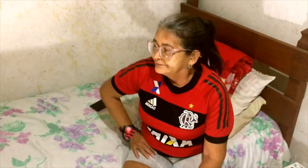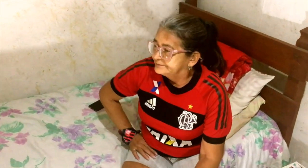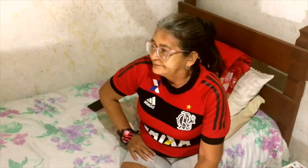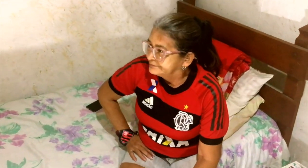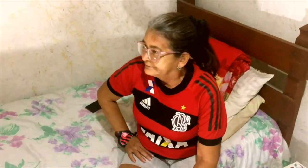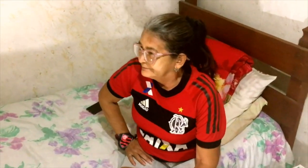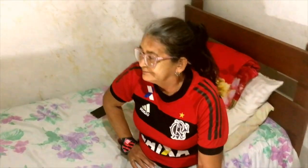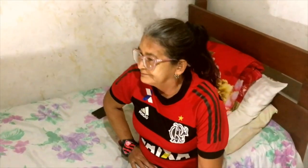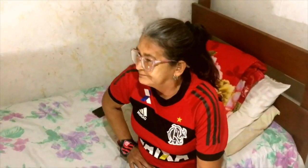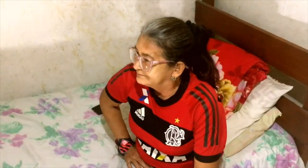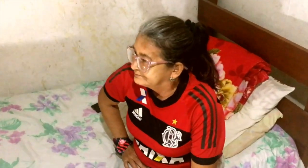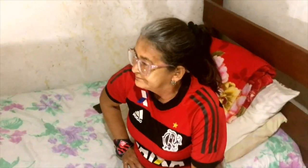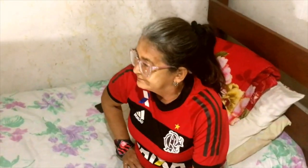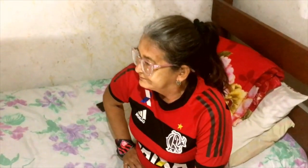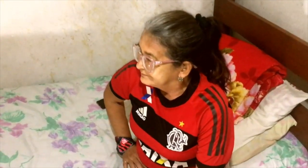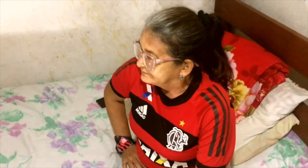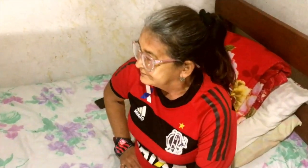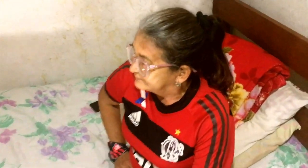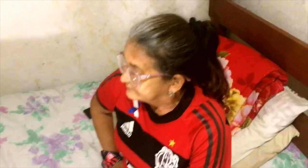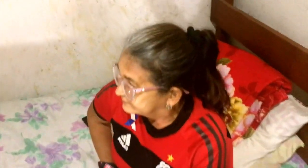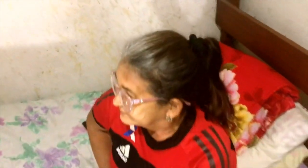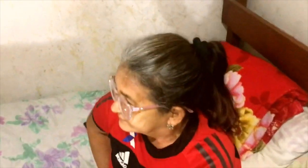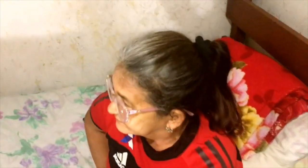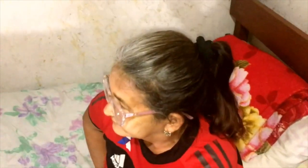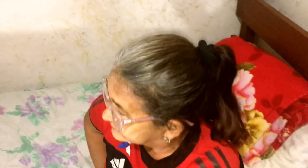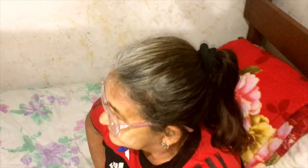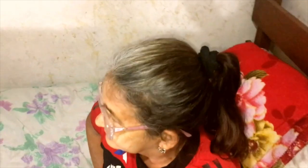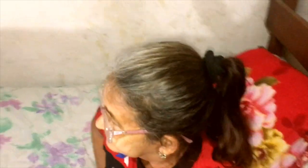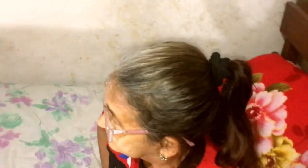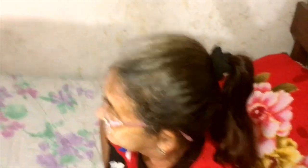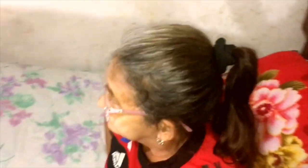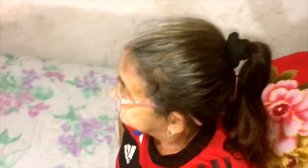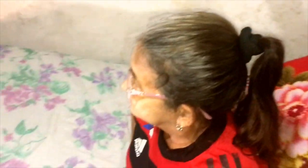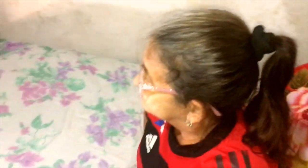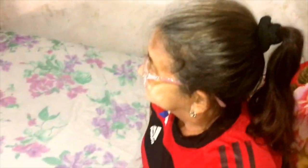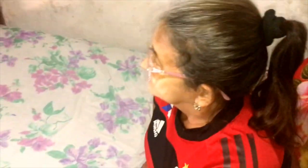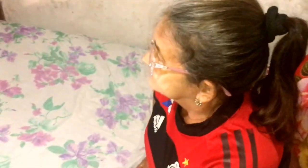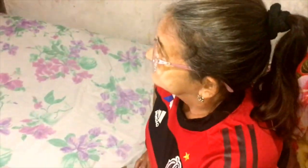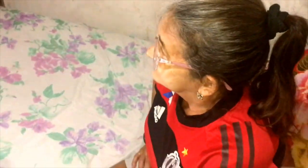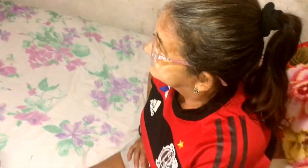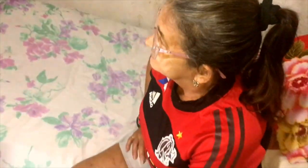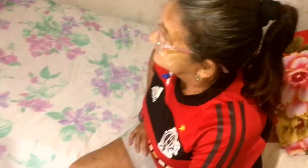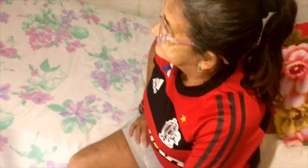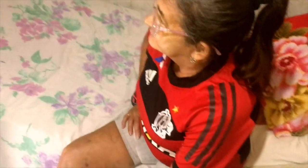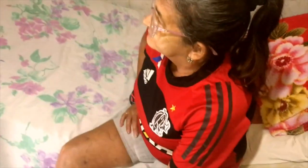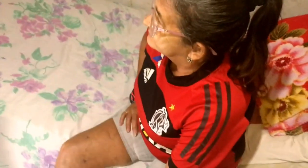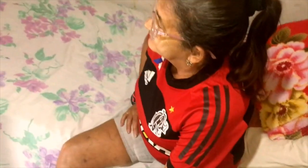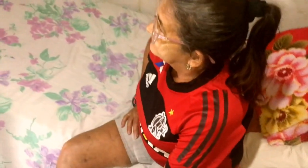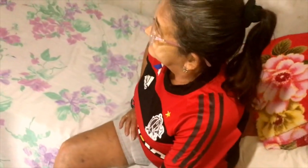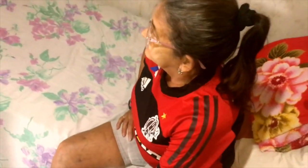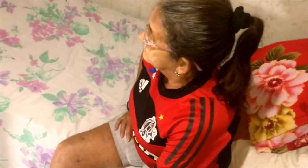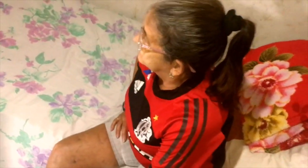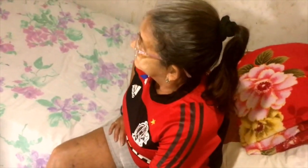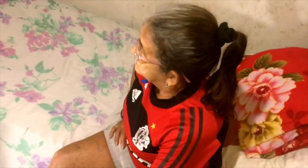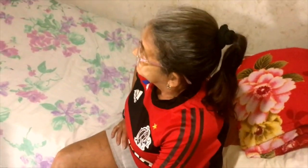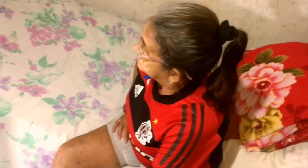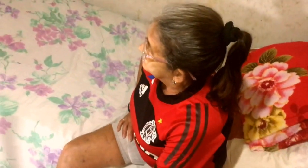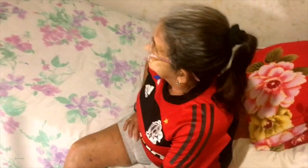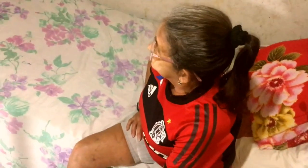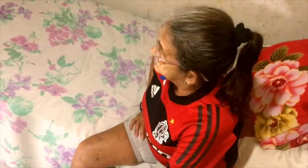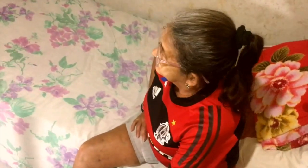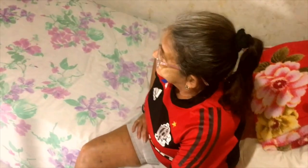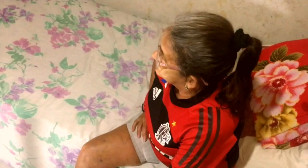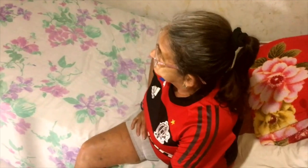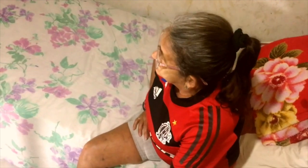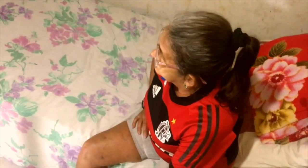dedo. Essa coisa do cartão, vocês param. Até ali, claro, e palhaçada, foi onde foi pegando.